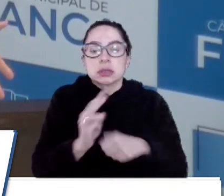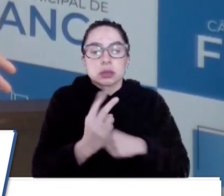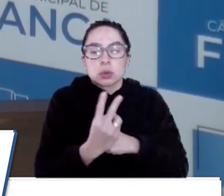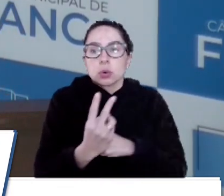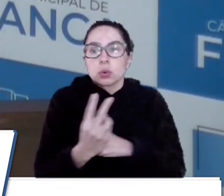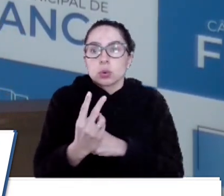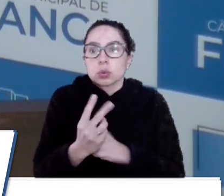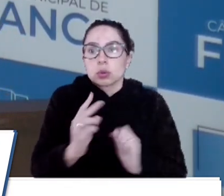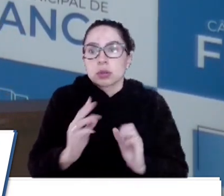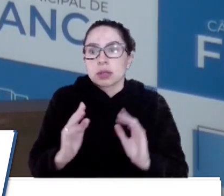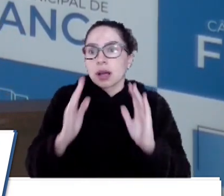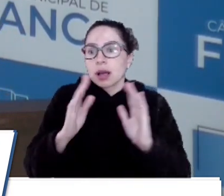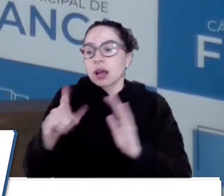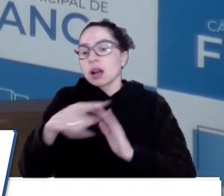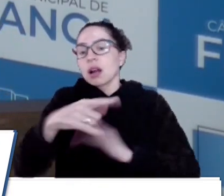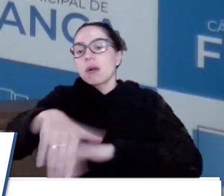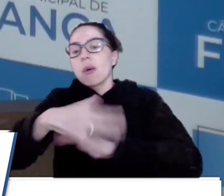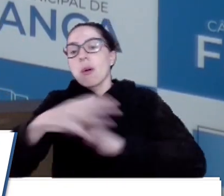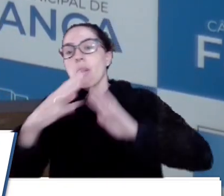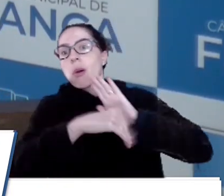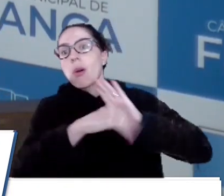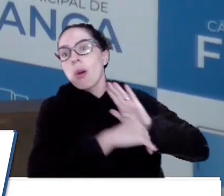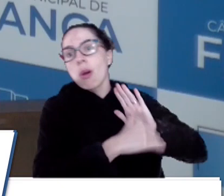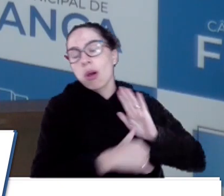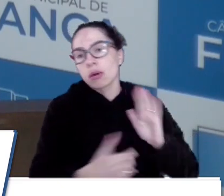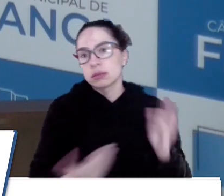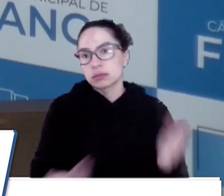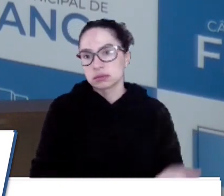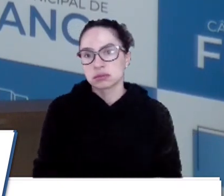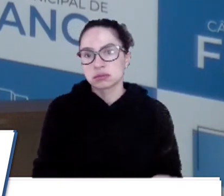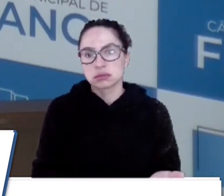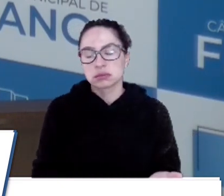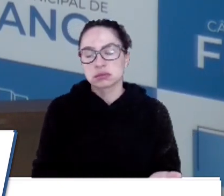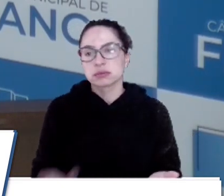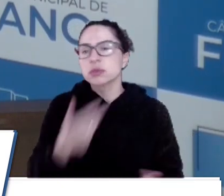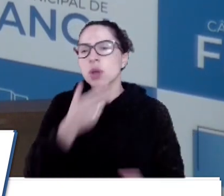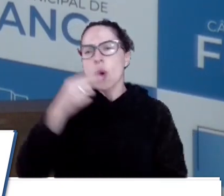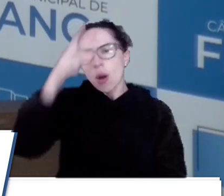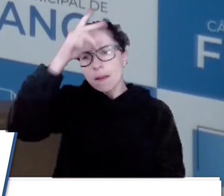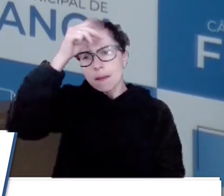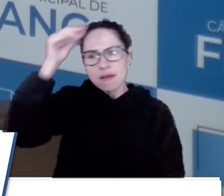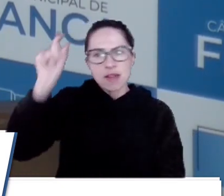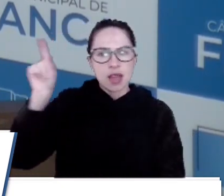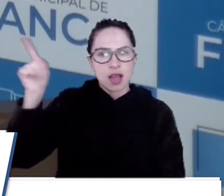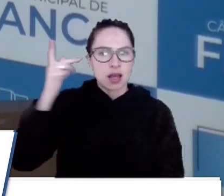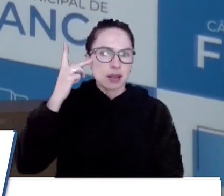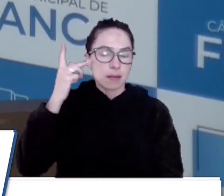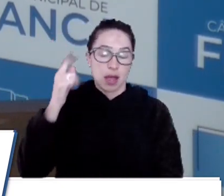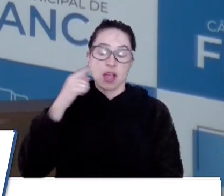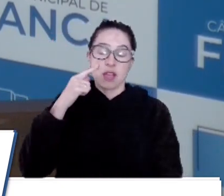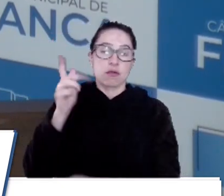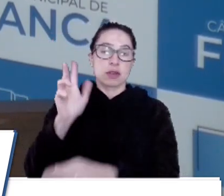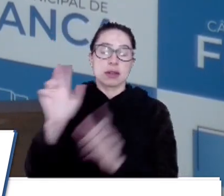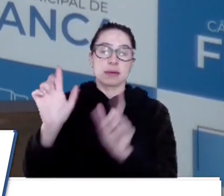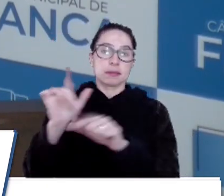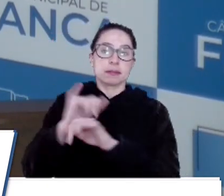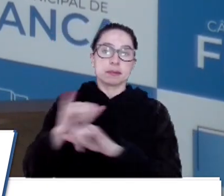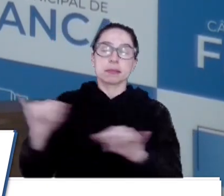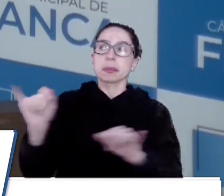dessas pessoas que estão lá. O prefeito de São Paulo, eu vi uma reportagem,